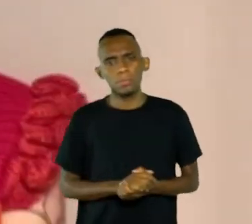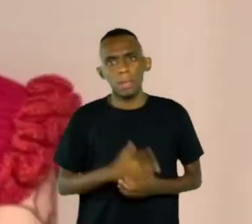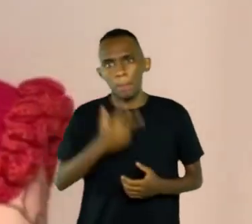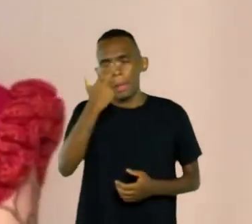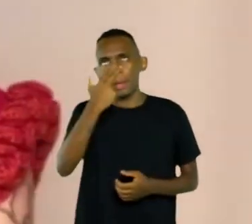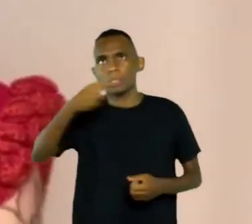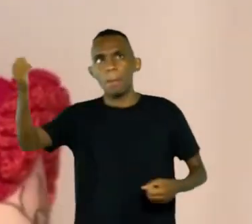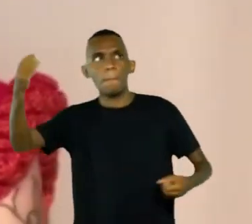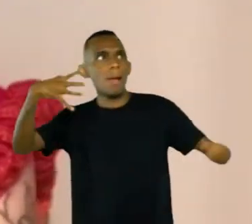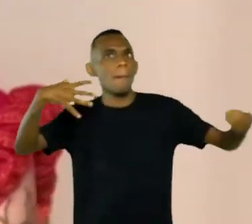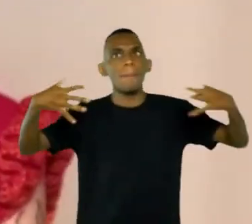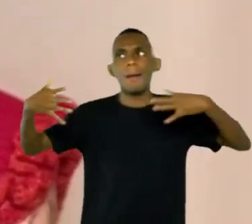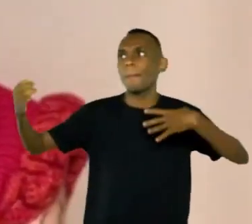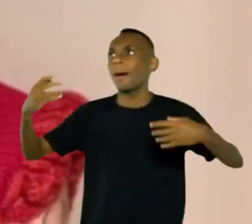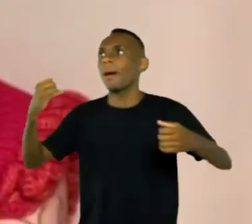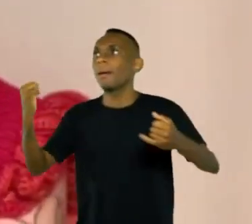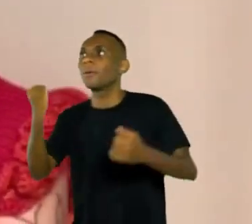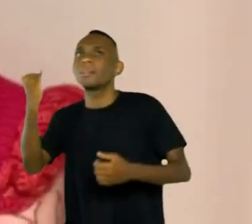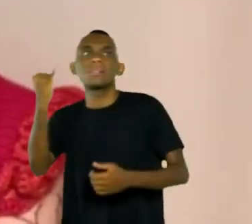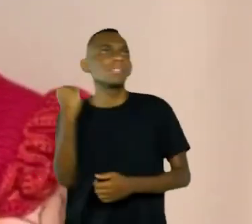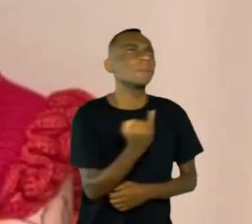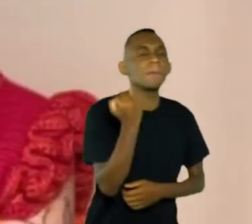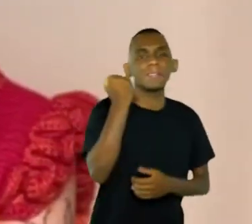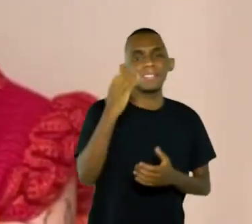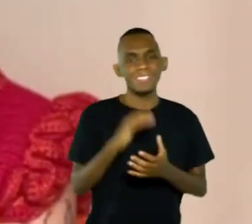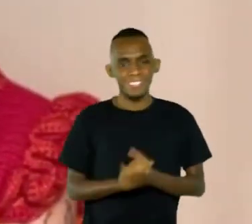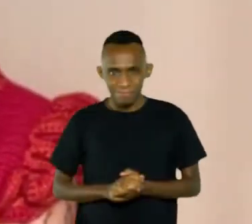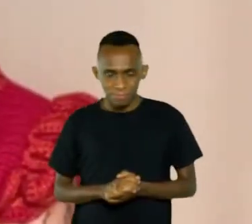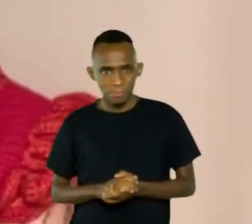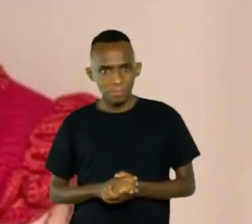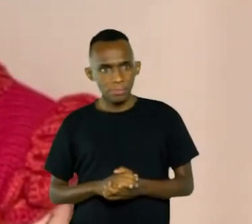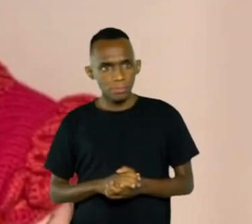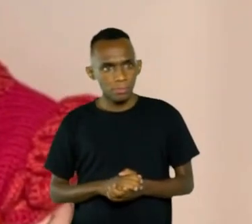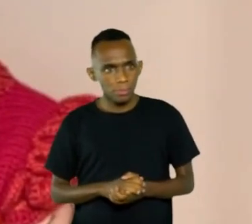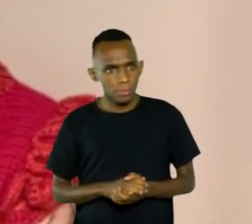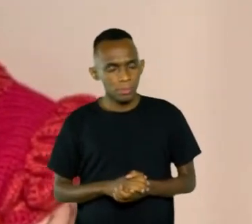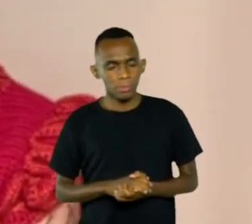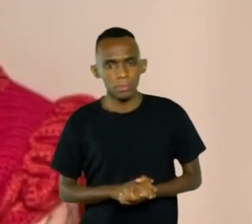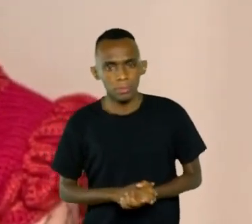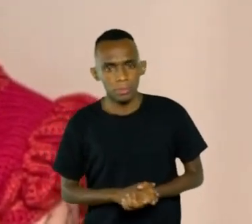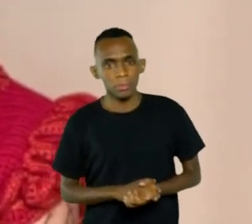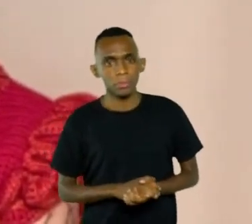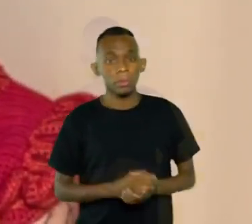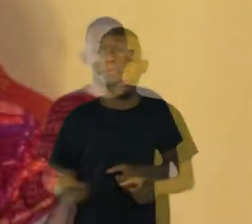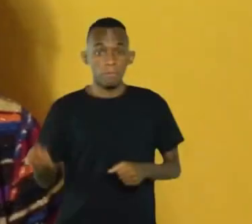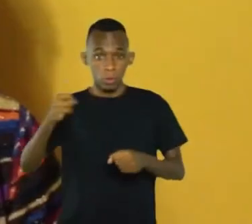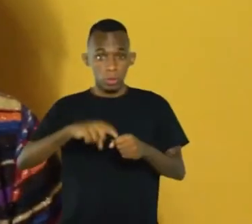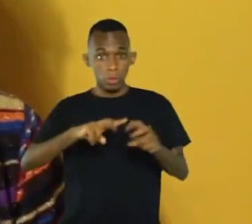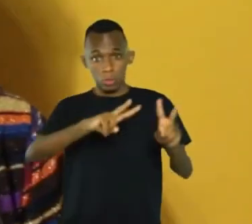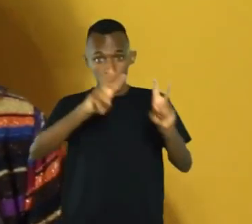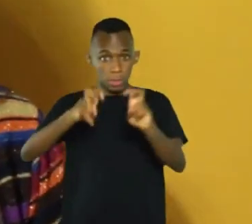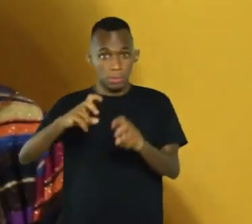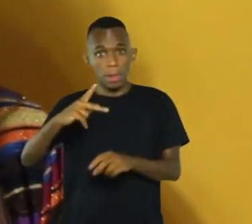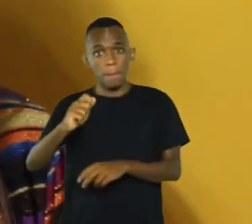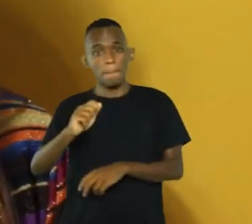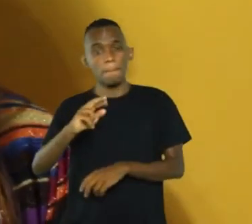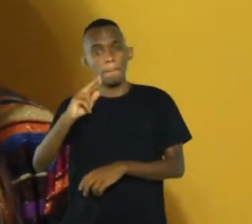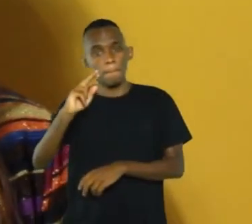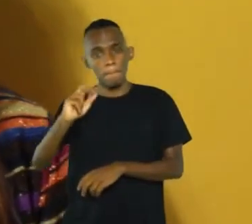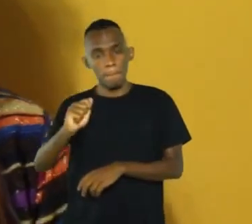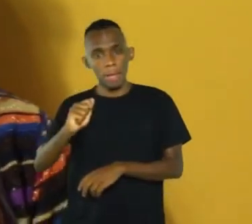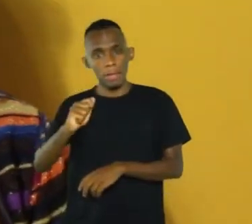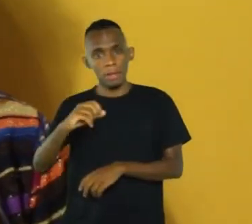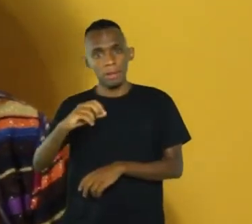piscando para você. Acho verdade. que Ô, Cris, voltando ali no Para Francisco, lá no livro você fala,